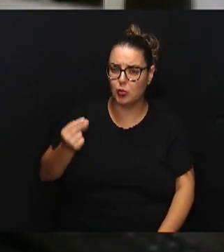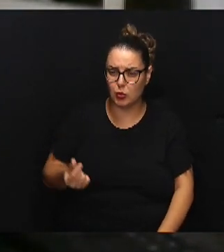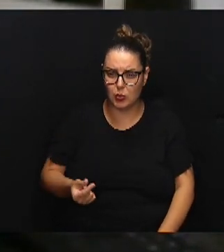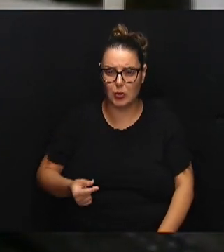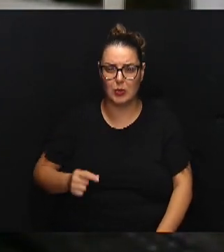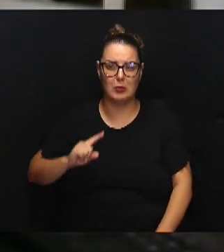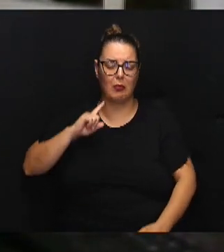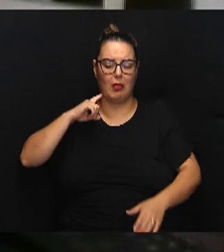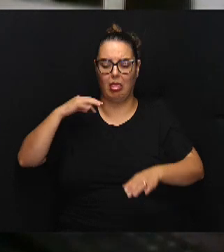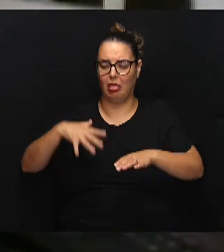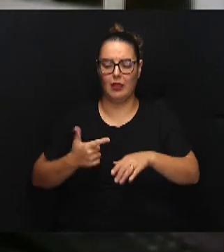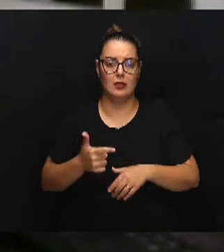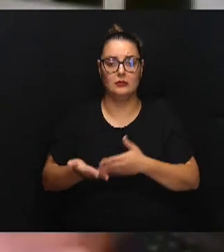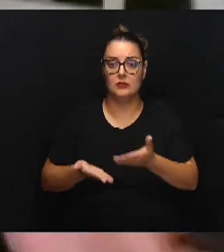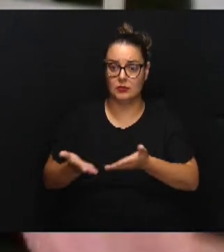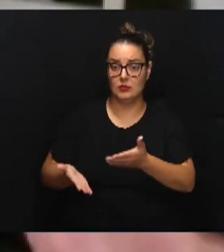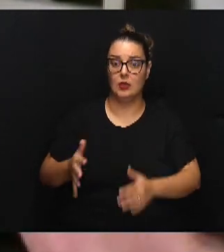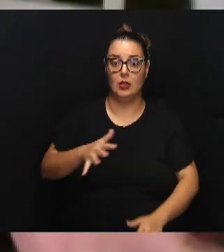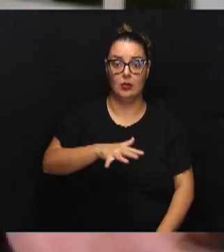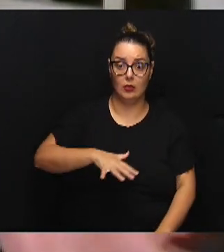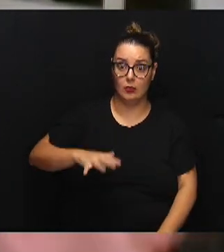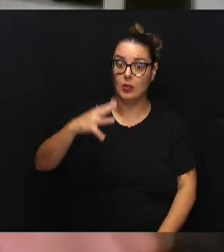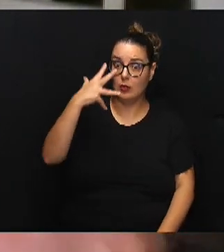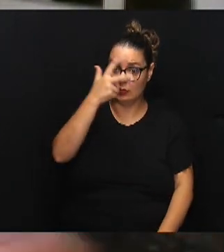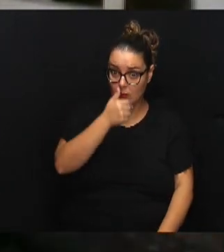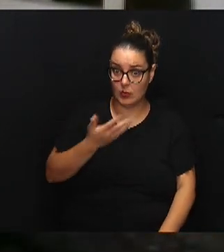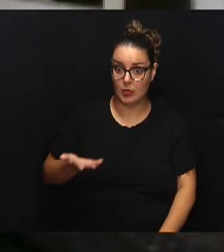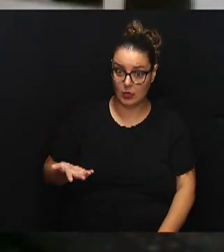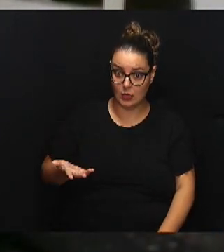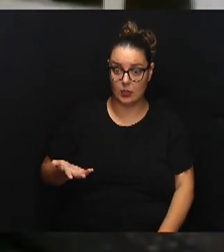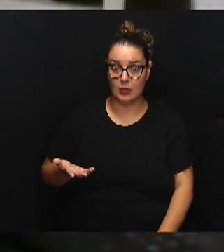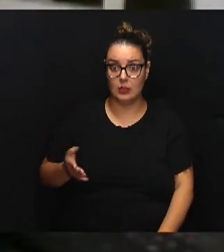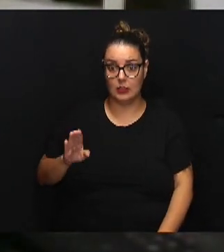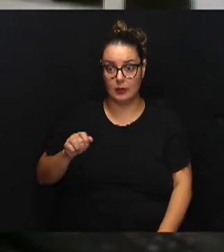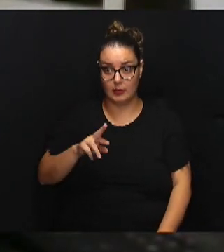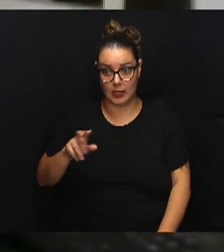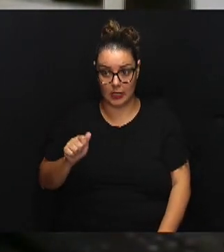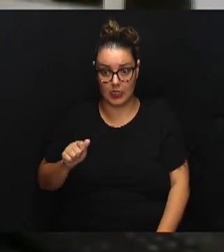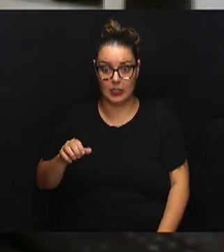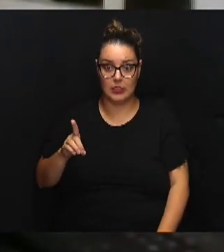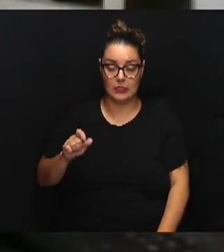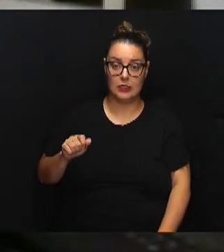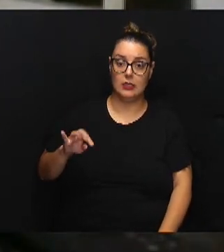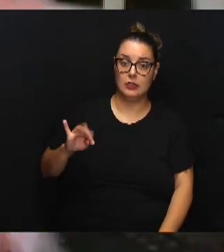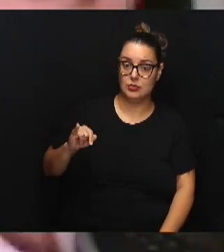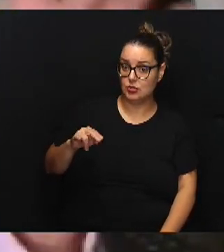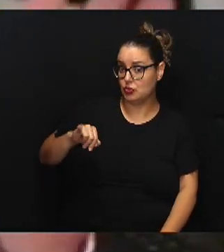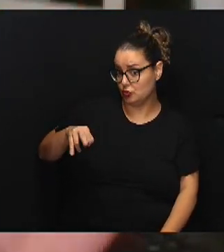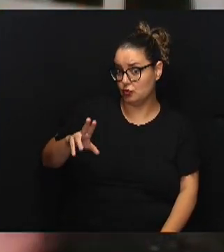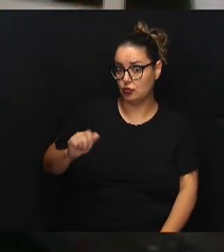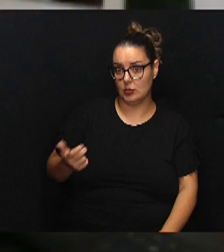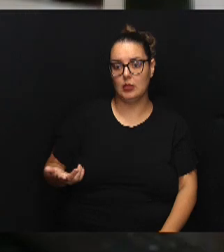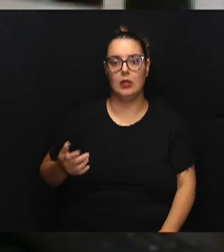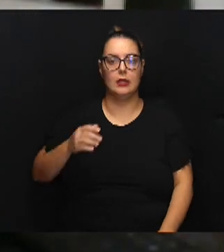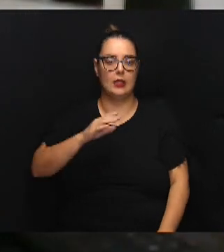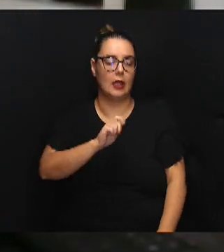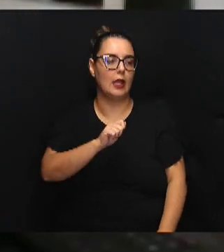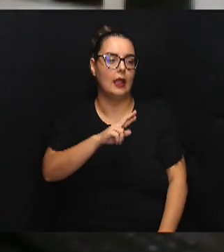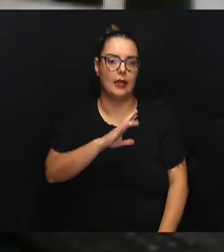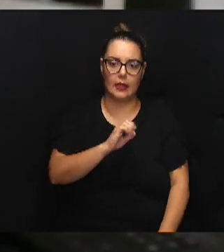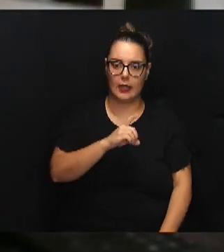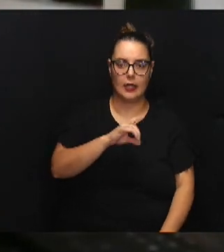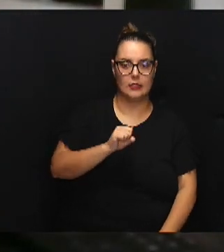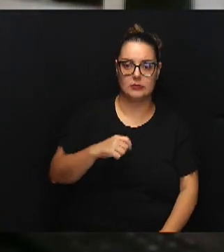esgoto sem tratamento, né? Uma área muito bonita, fica na Barra da Tijuca. E aí a Arcadis, né, com os entes, a gente buscou